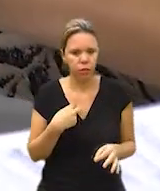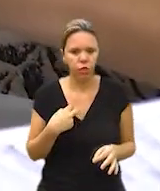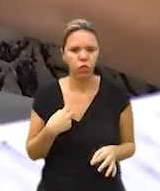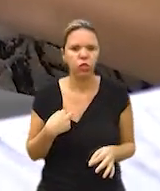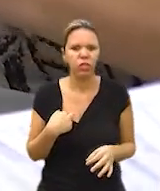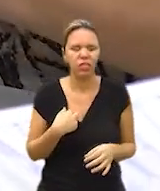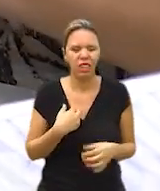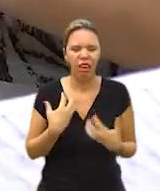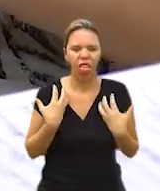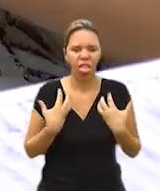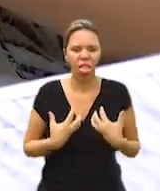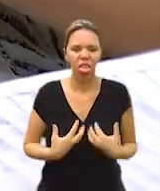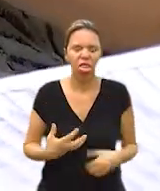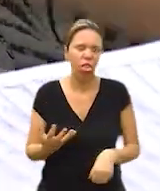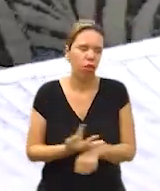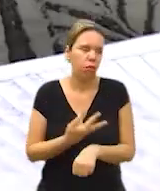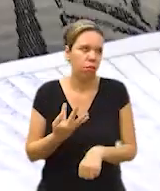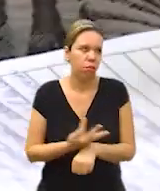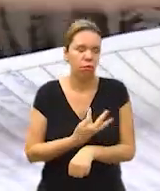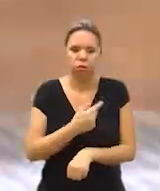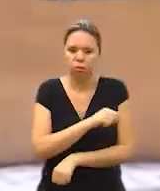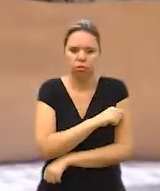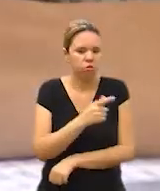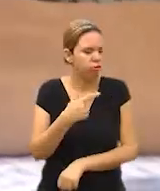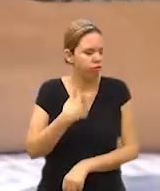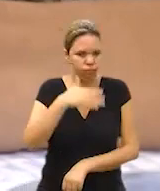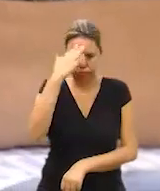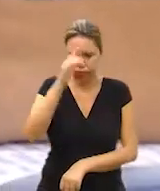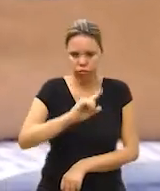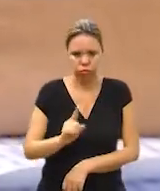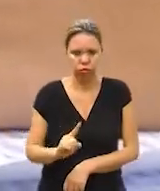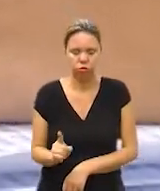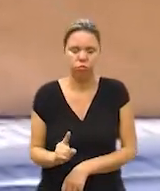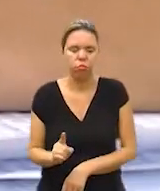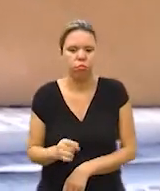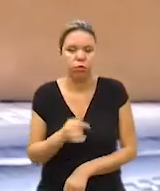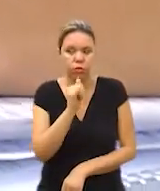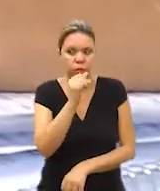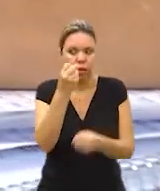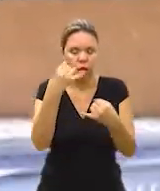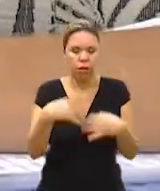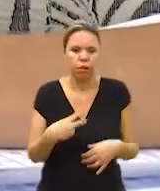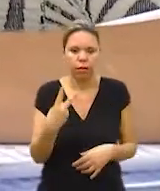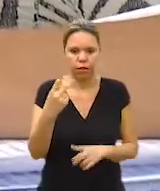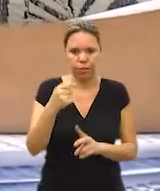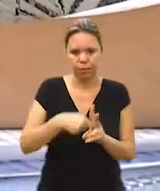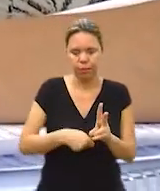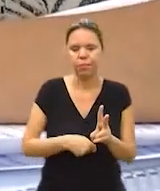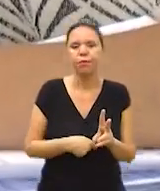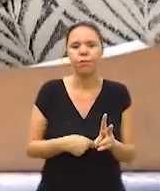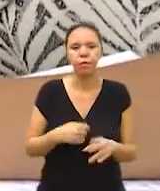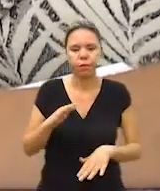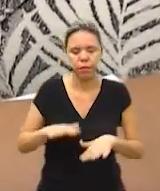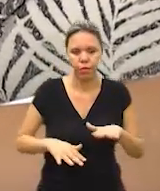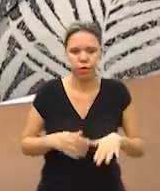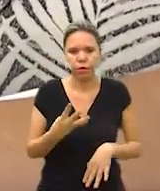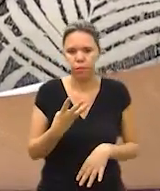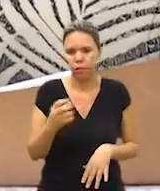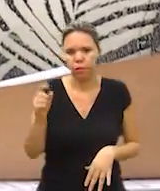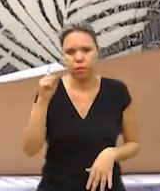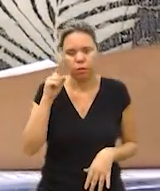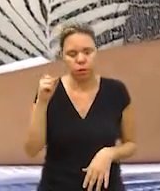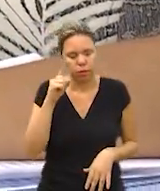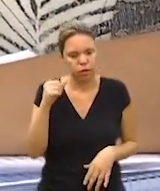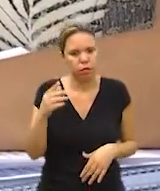muito exaustivo. O aluno não aguenta. Então, a gente fala aí de 2 meses, 40